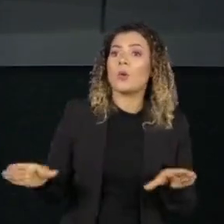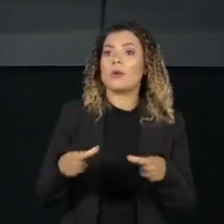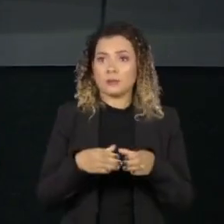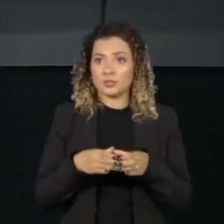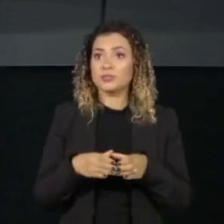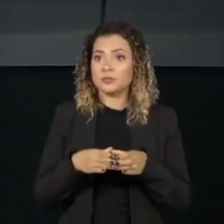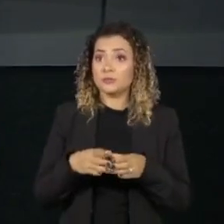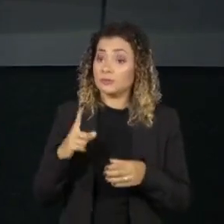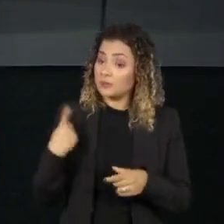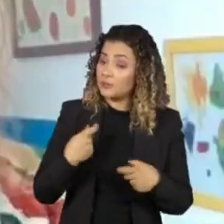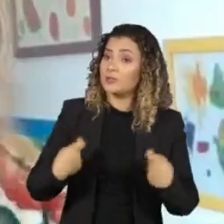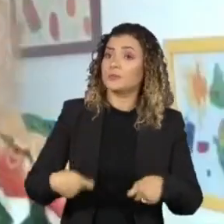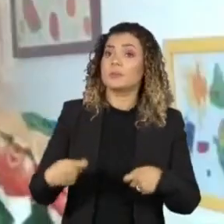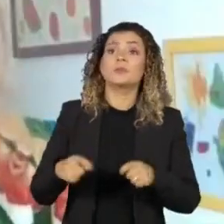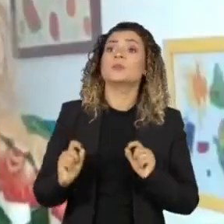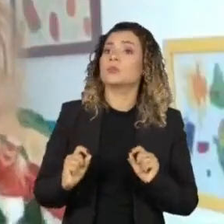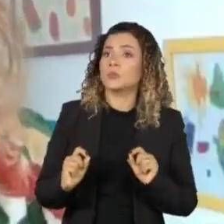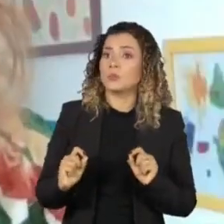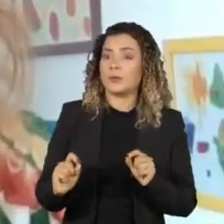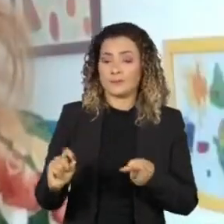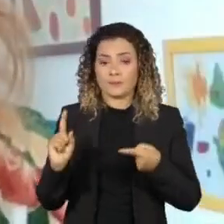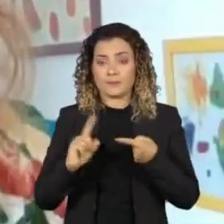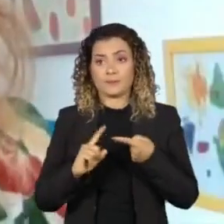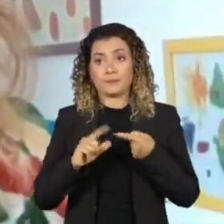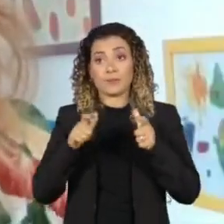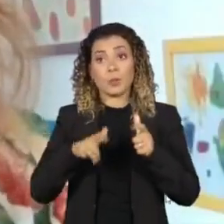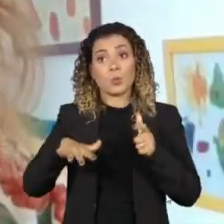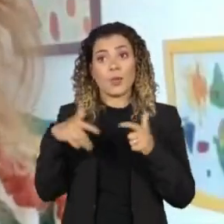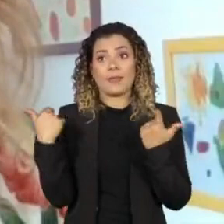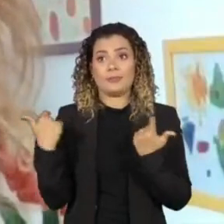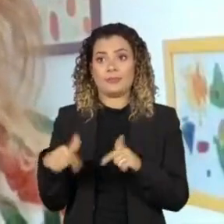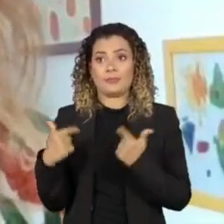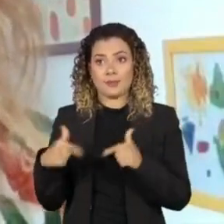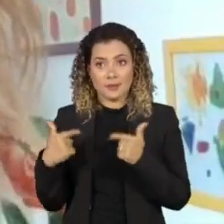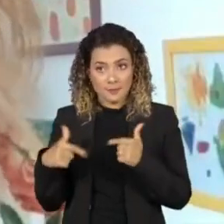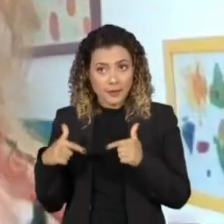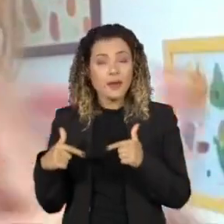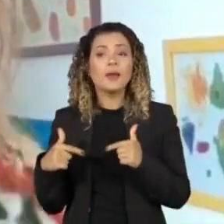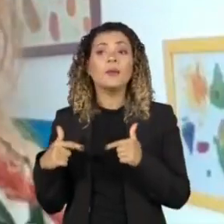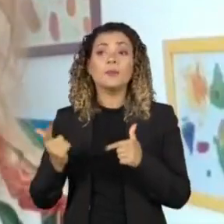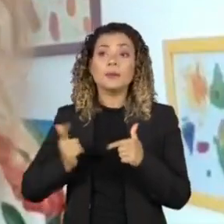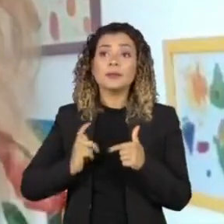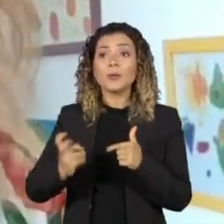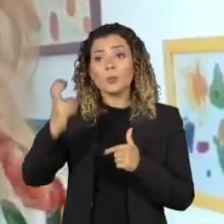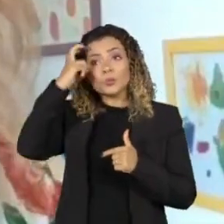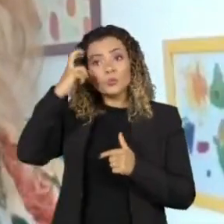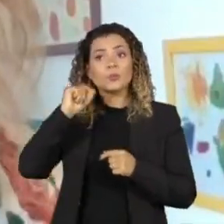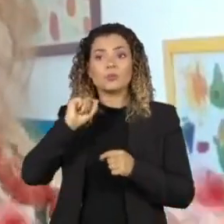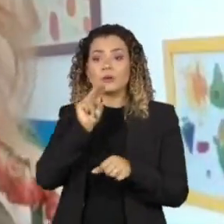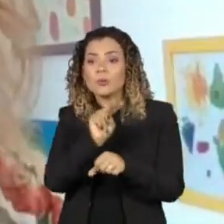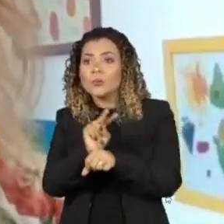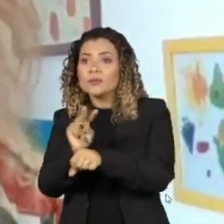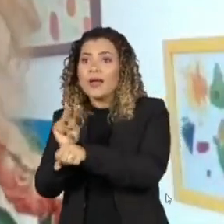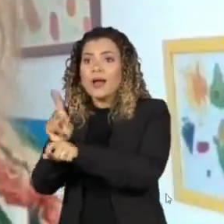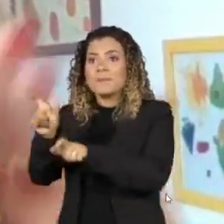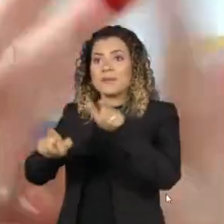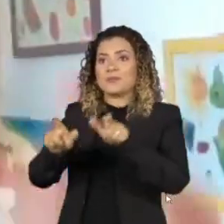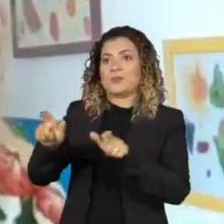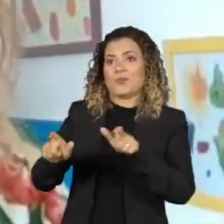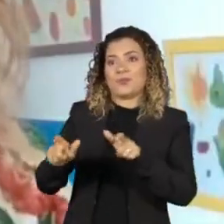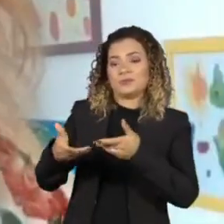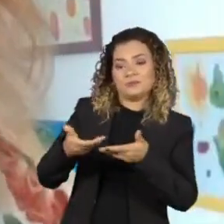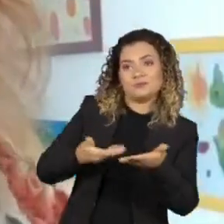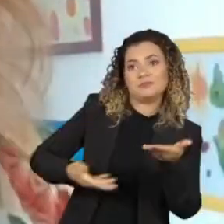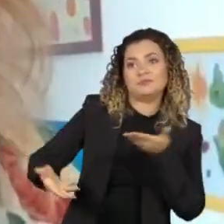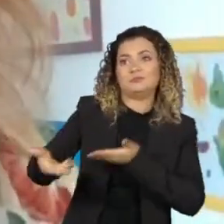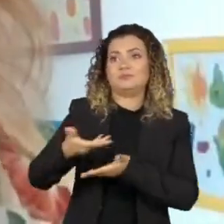Então, a gente precisa, de fato, por exemplo, de ambientes de trabalho, né, que criem culturas de cuidado, né, dessas pessoas, que liberem